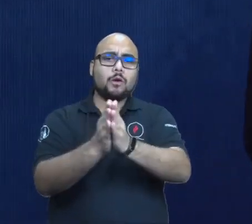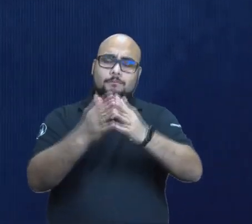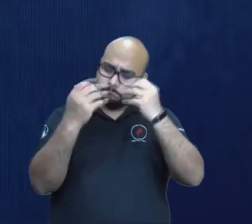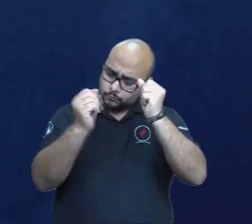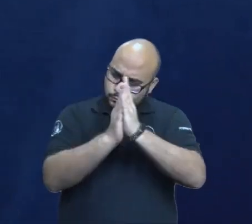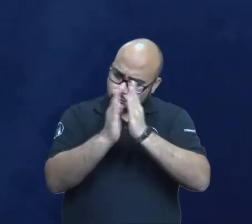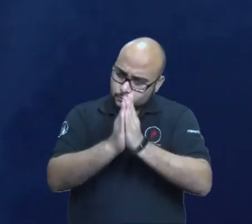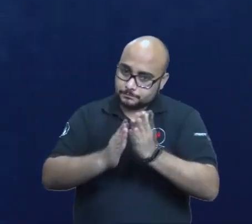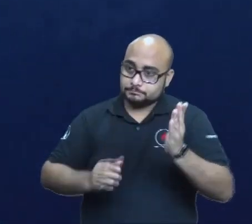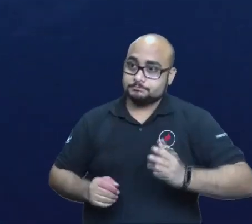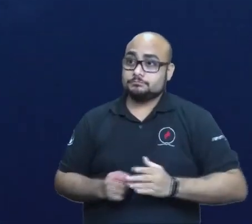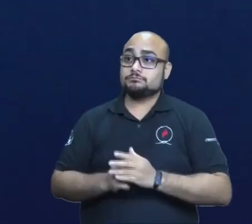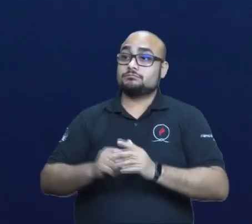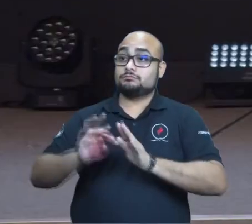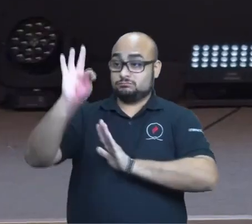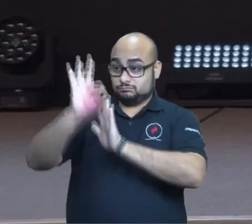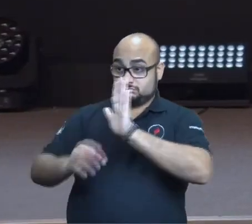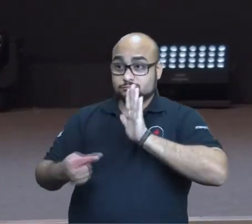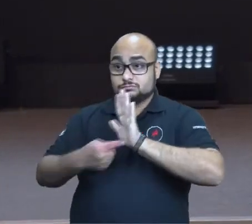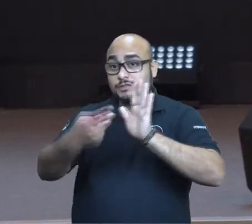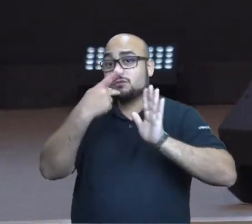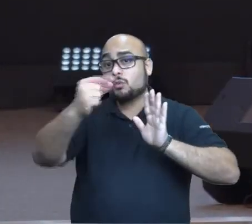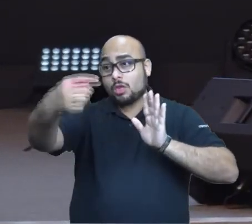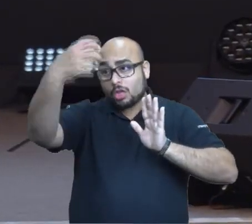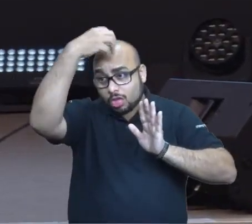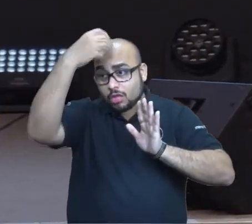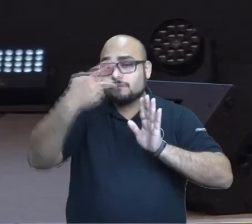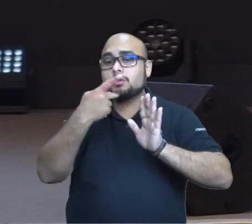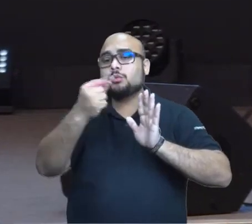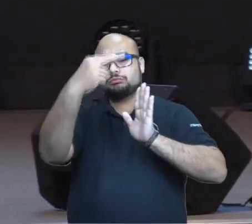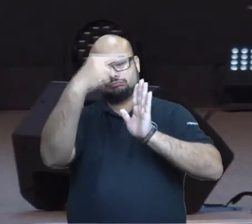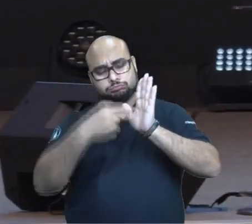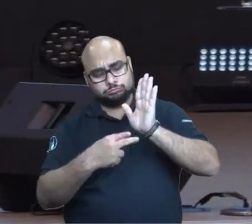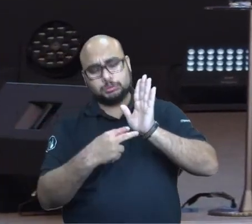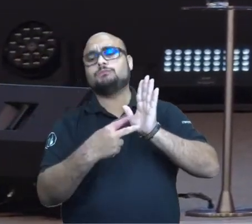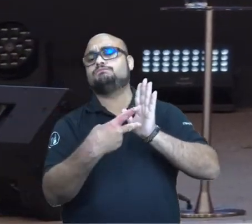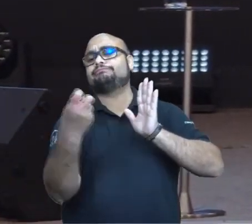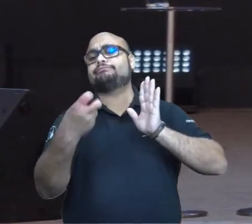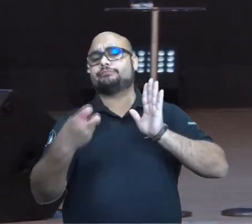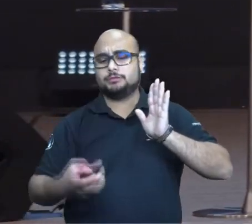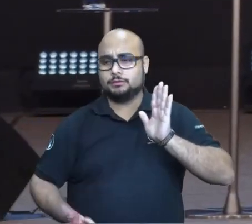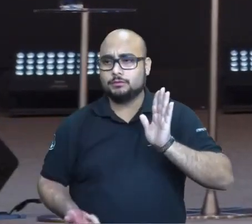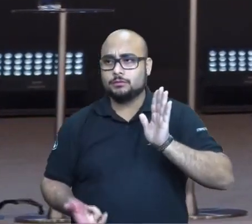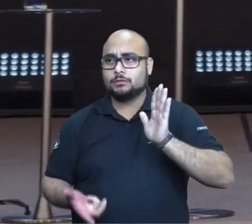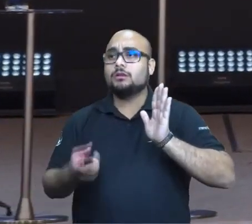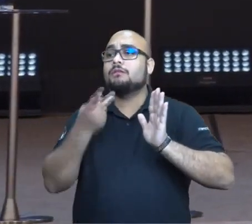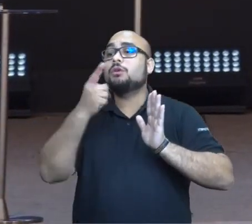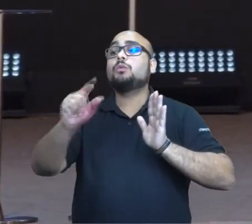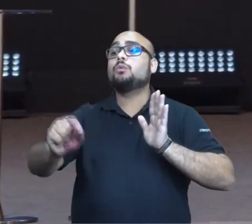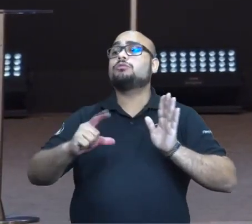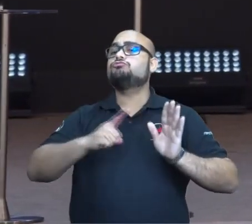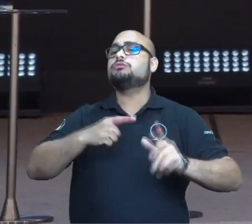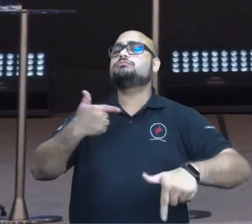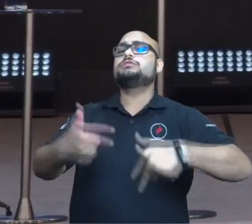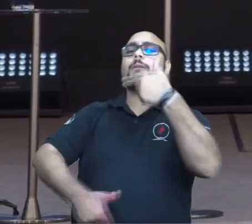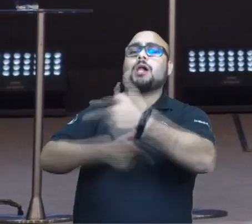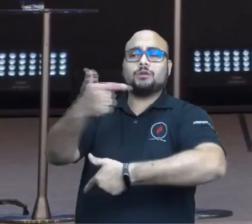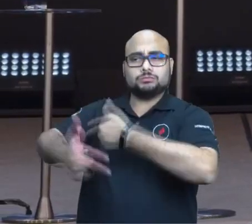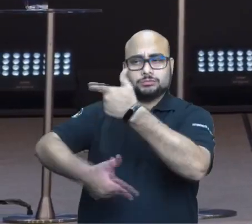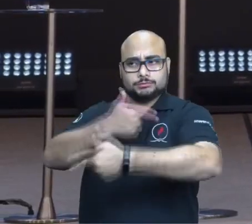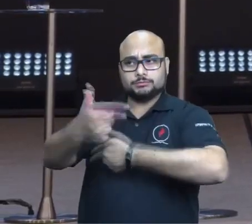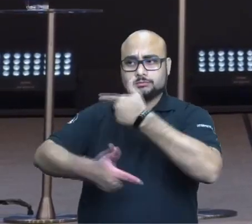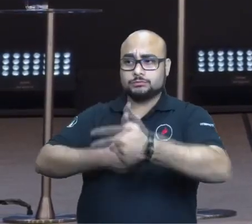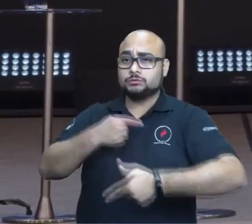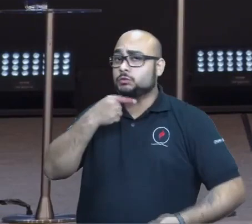para essa história lá na frente você já sabe o que vai acontecer tinha um trabalhador que também era filho também era